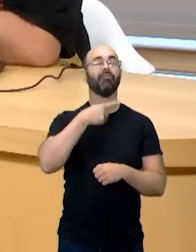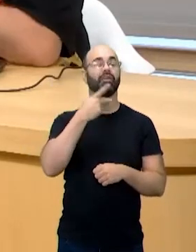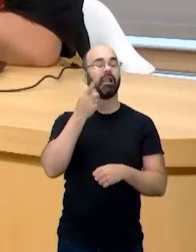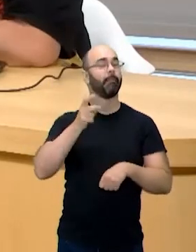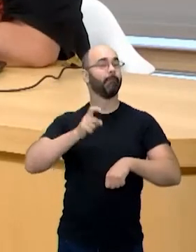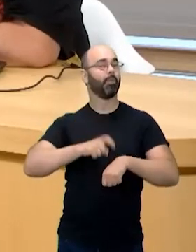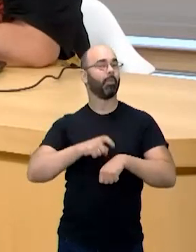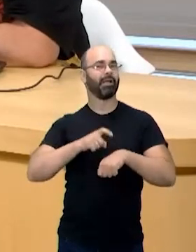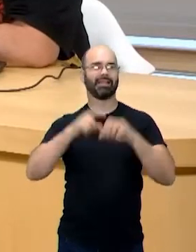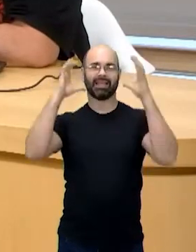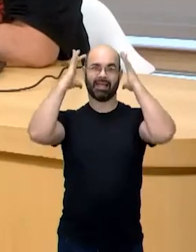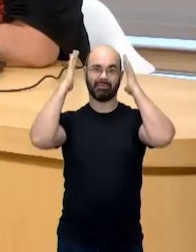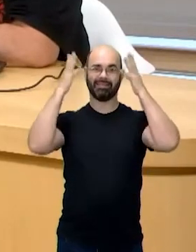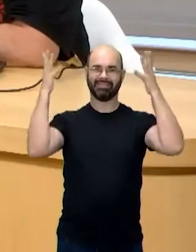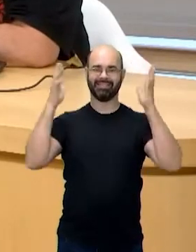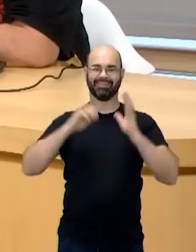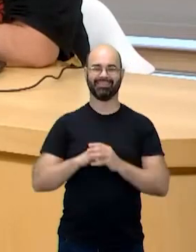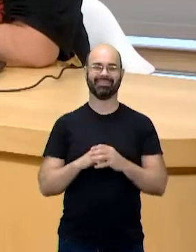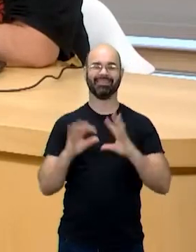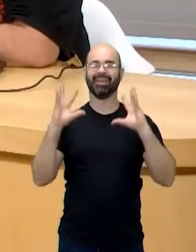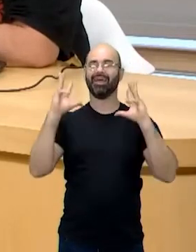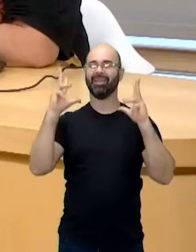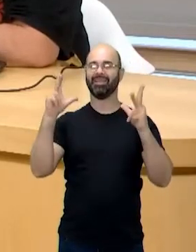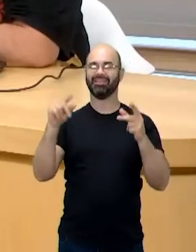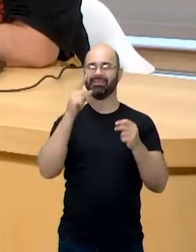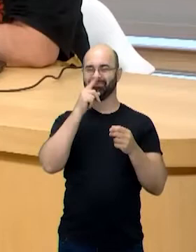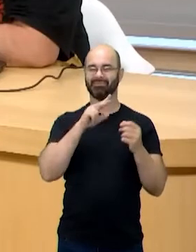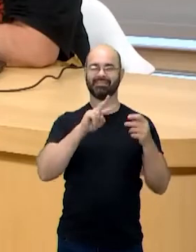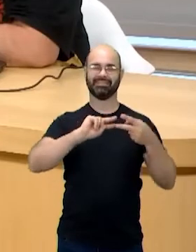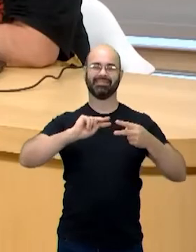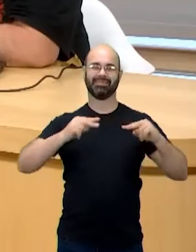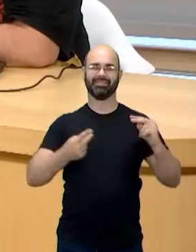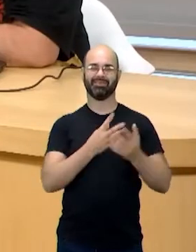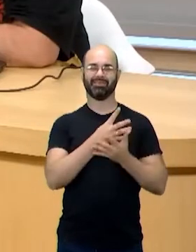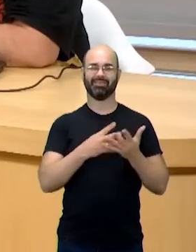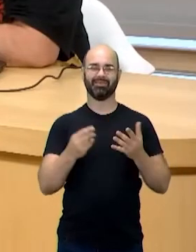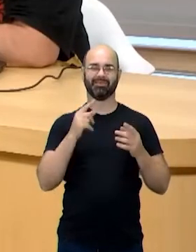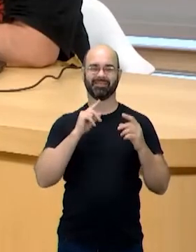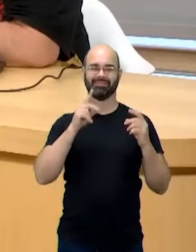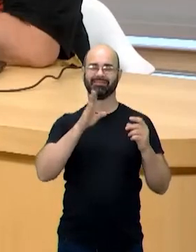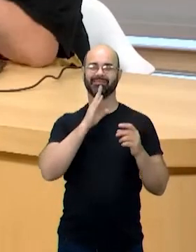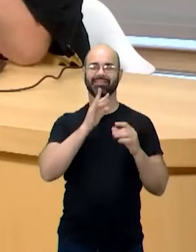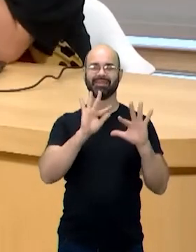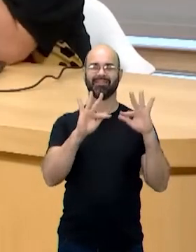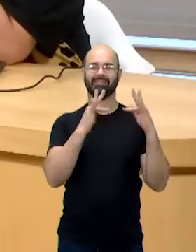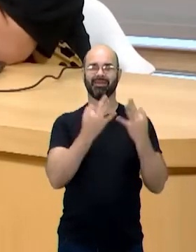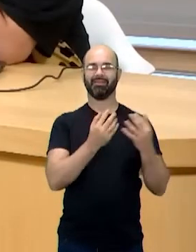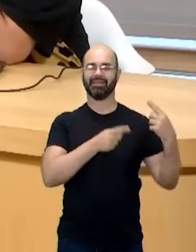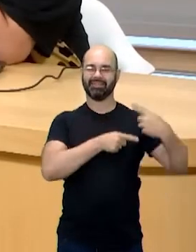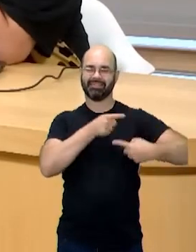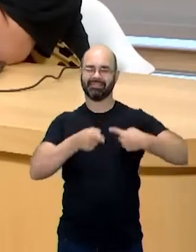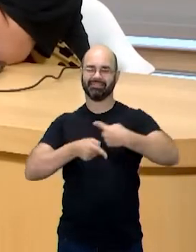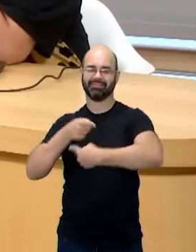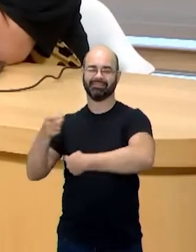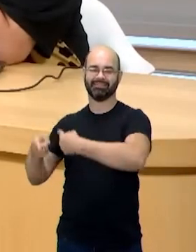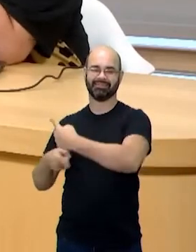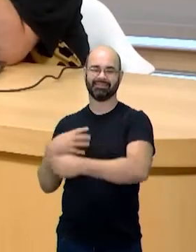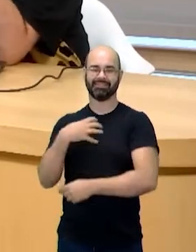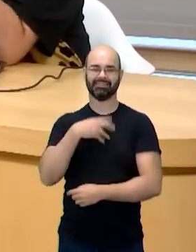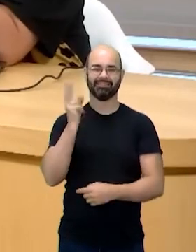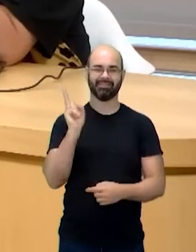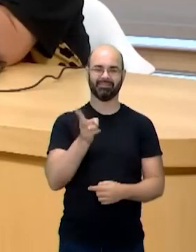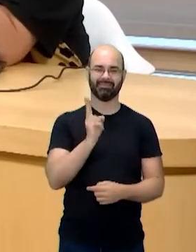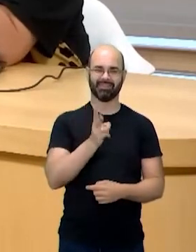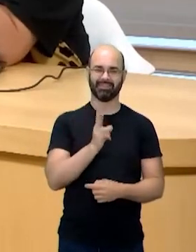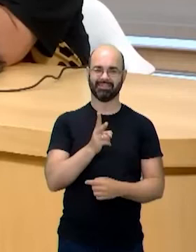Eles nasceram de uma mesma base familiar, assim. Você é da época dos Gremlins? Ah, sim, é verdade. Cai uma gota